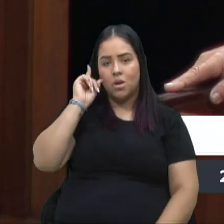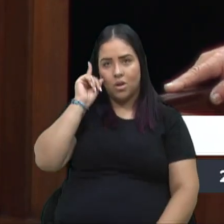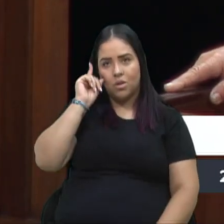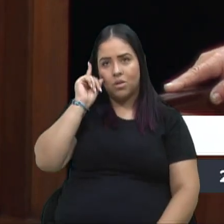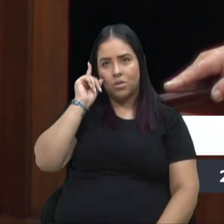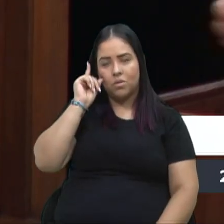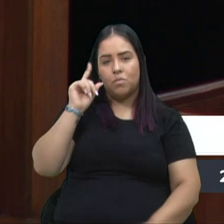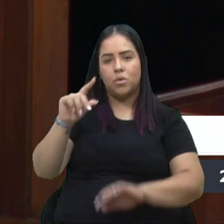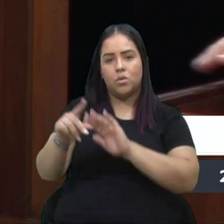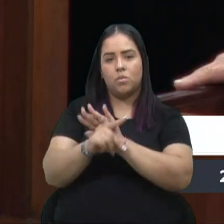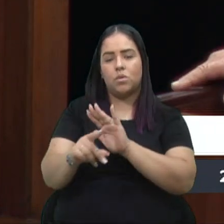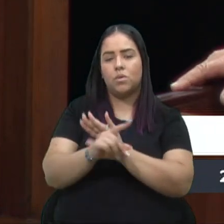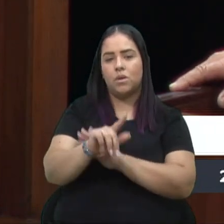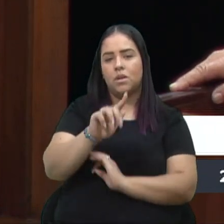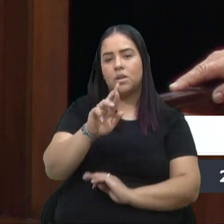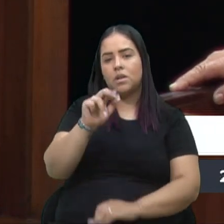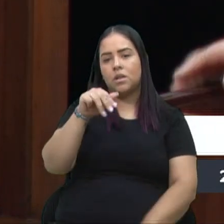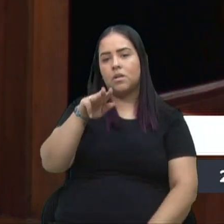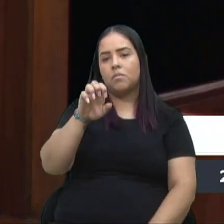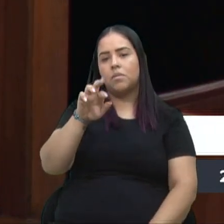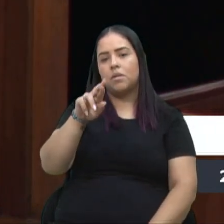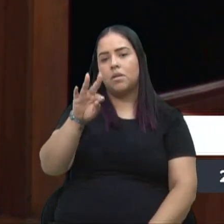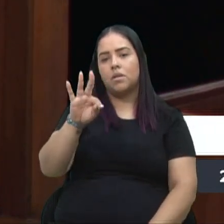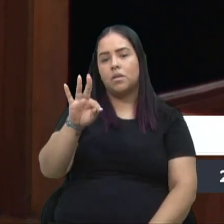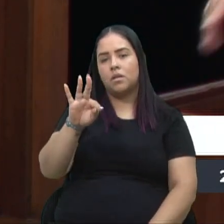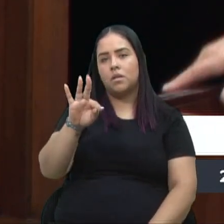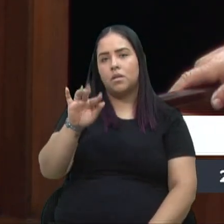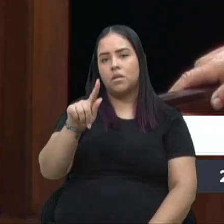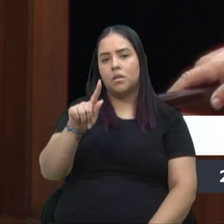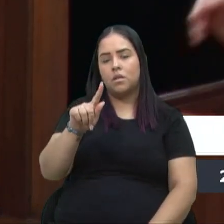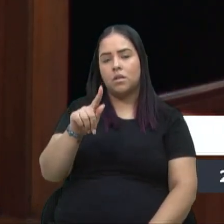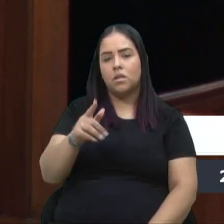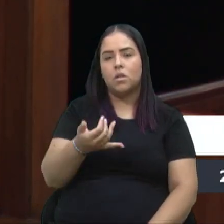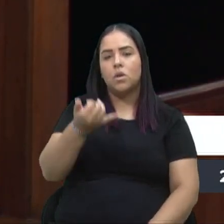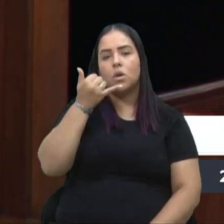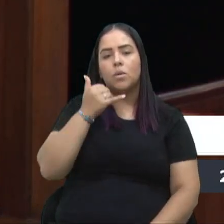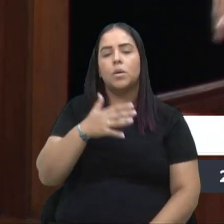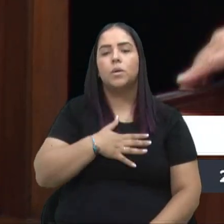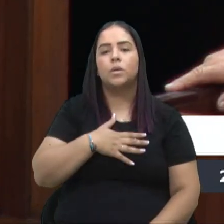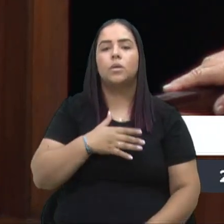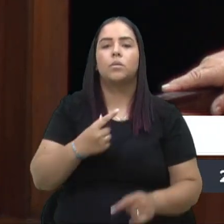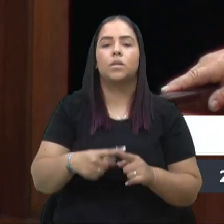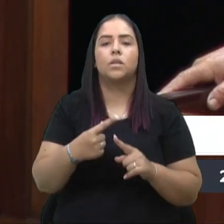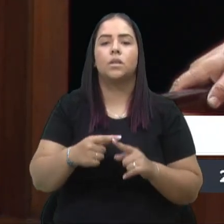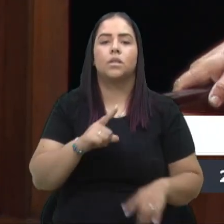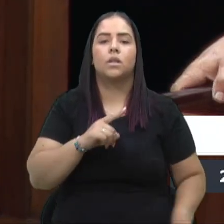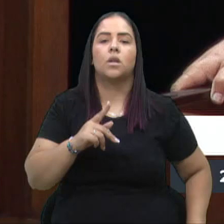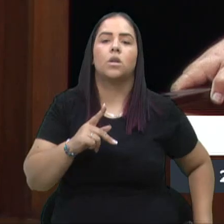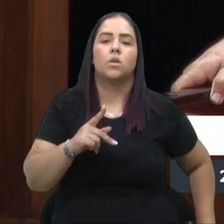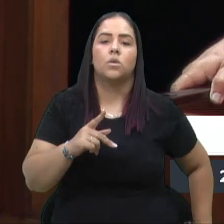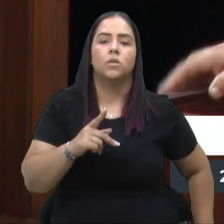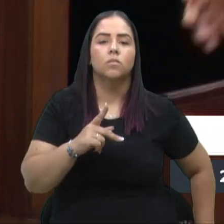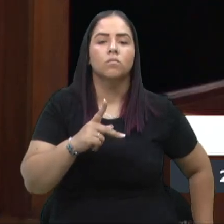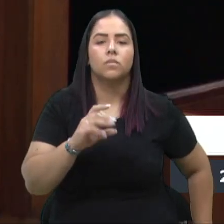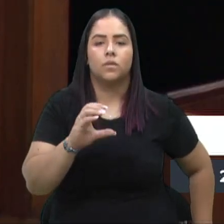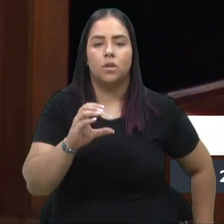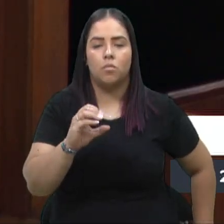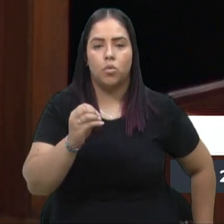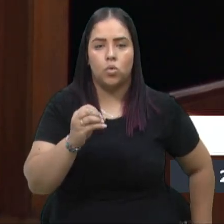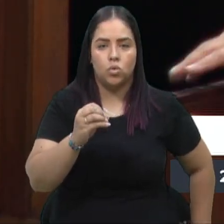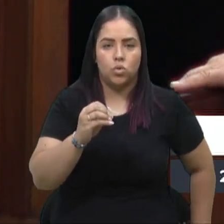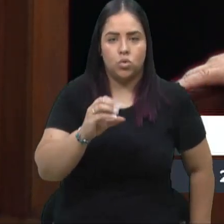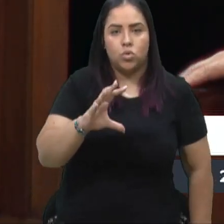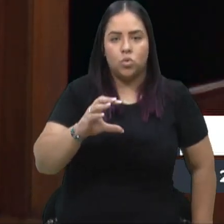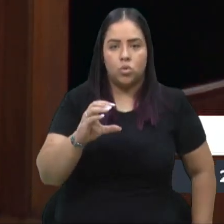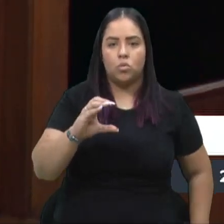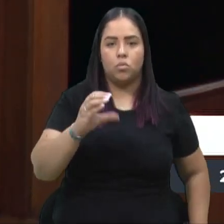proprietário da cranberg ele me ligou que como lá tem um poço artesiano para lá da Capela São João pelas